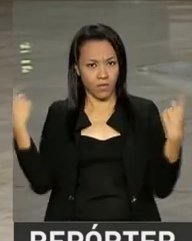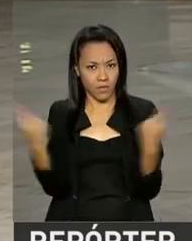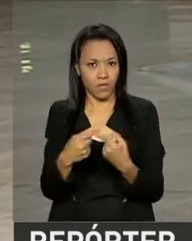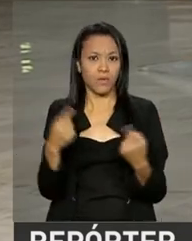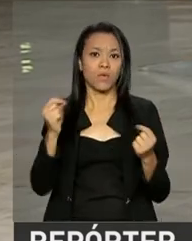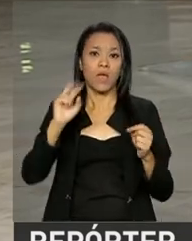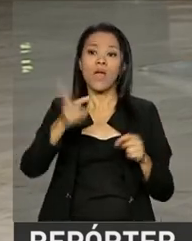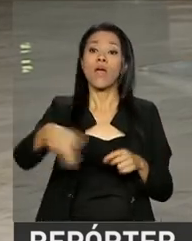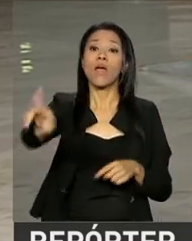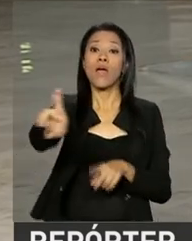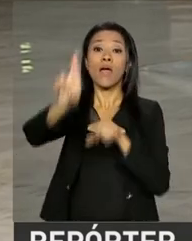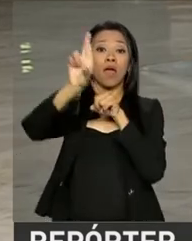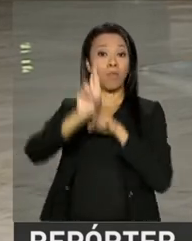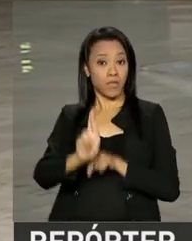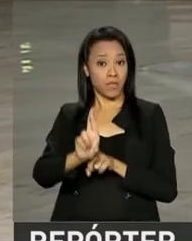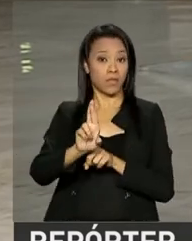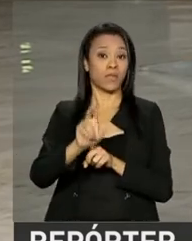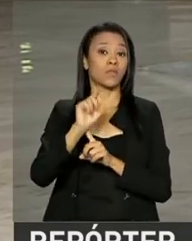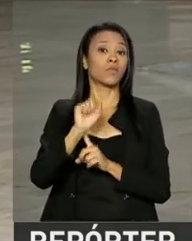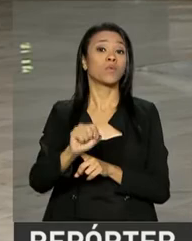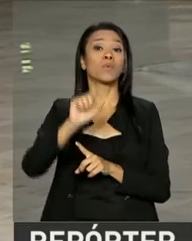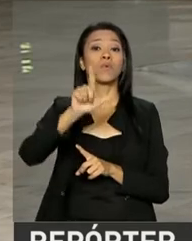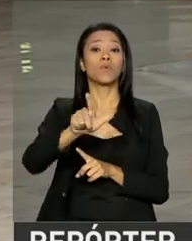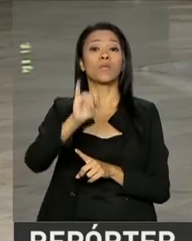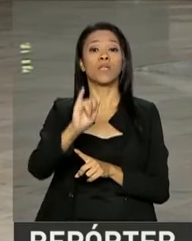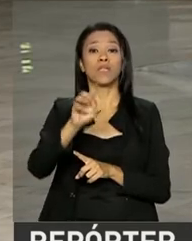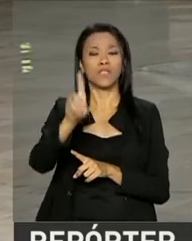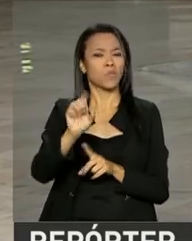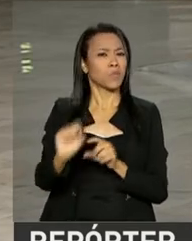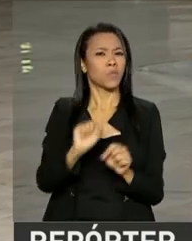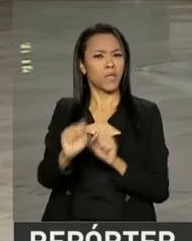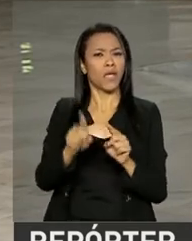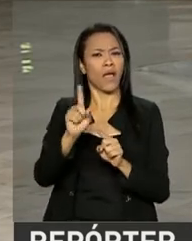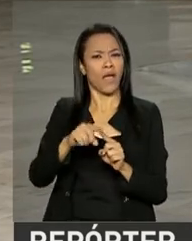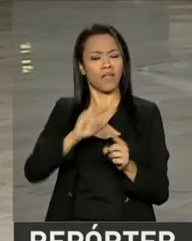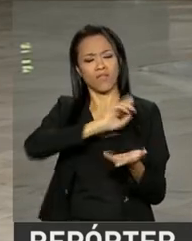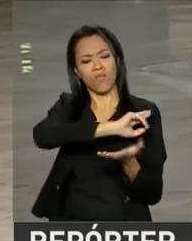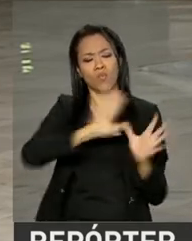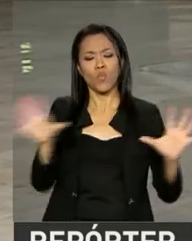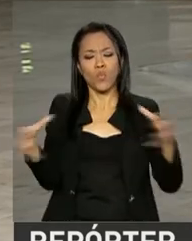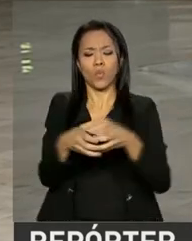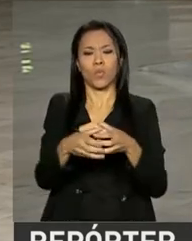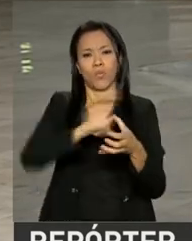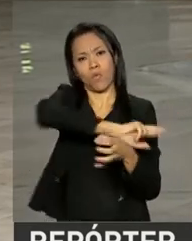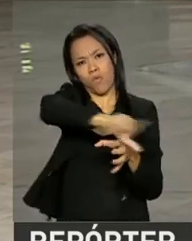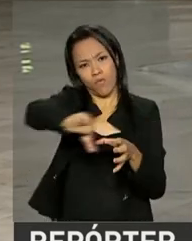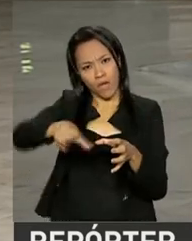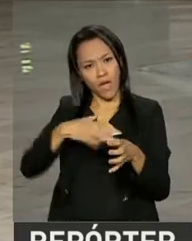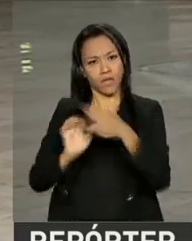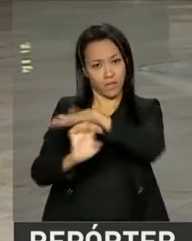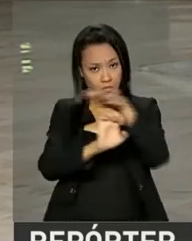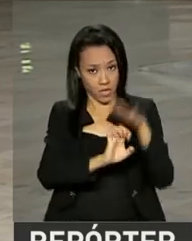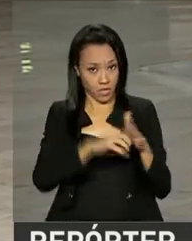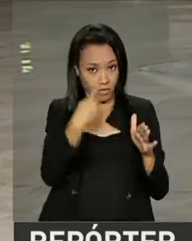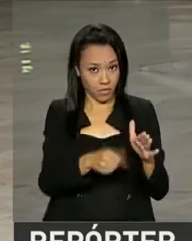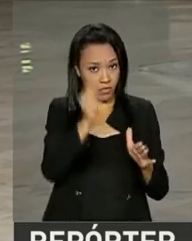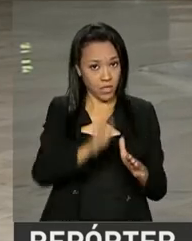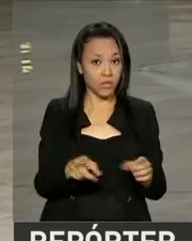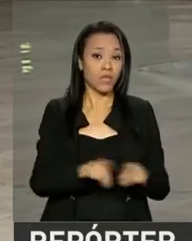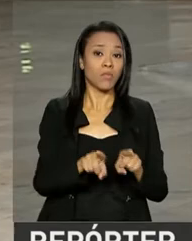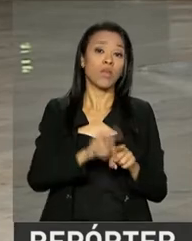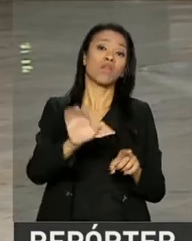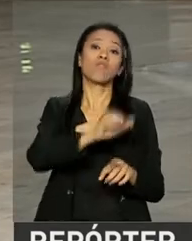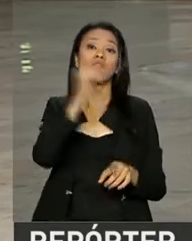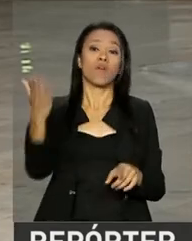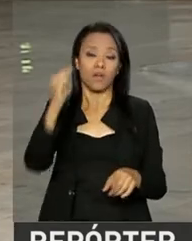representantes do lide uma organização que reúne aí empresários brasileiros e estrangeiros por enquanto são essas